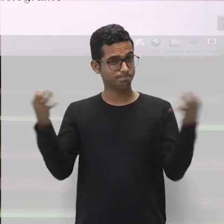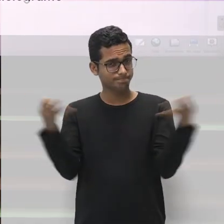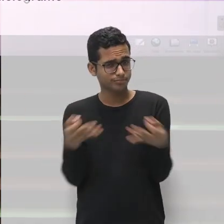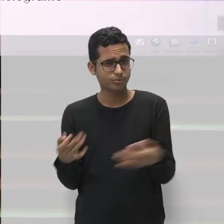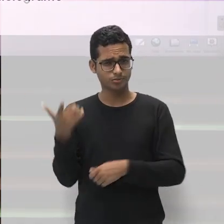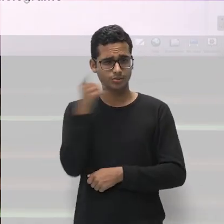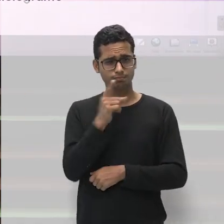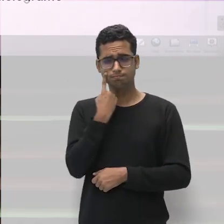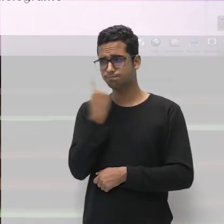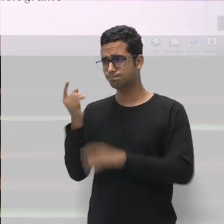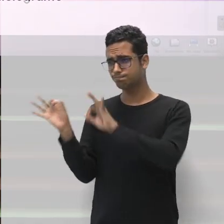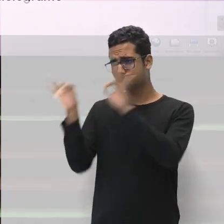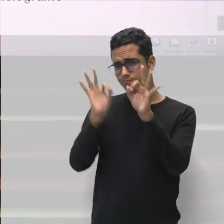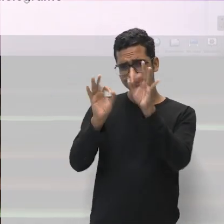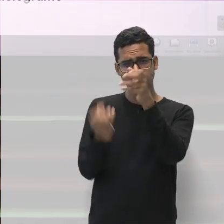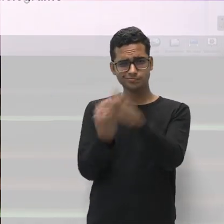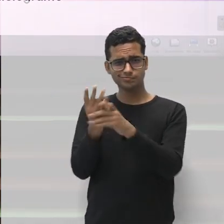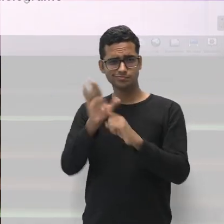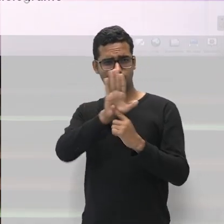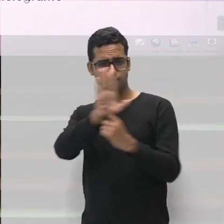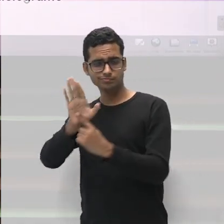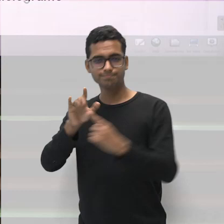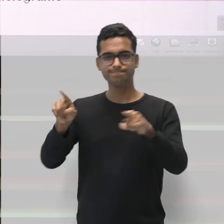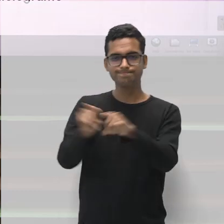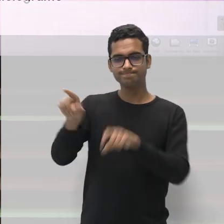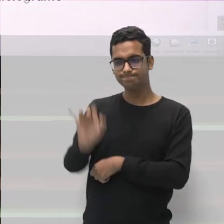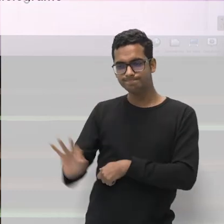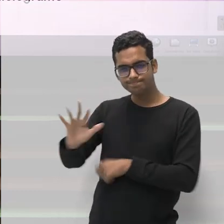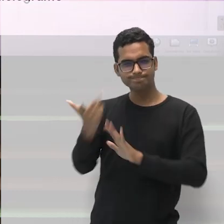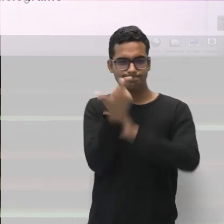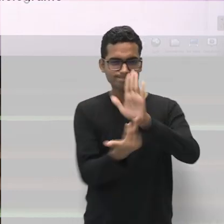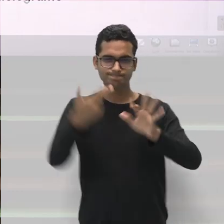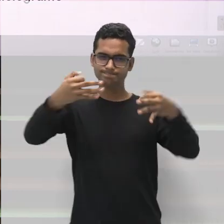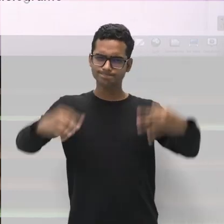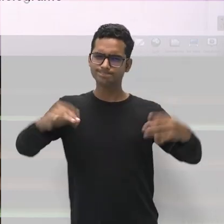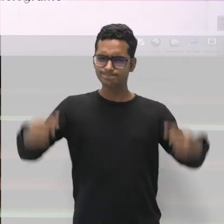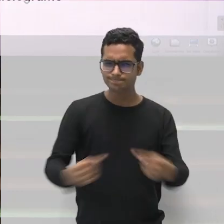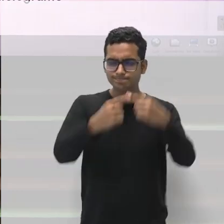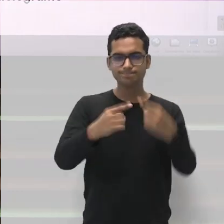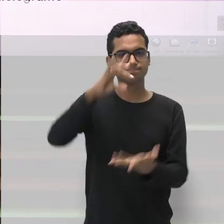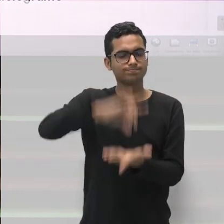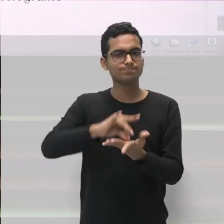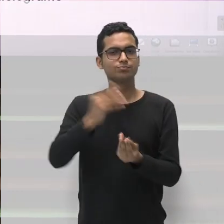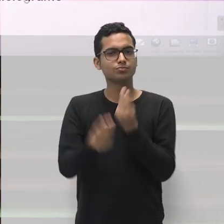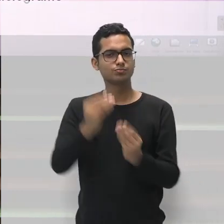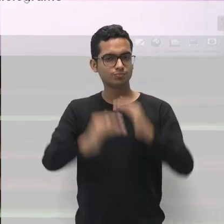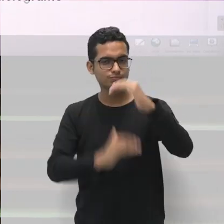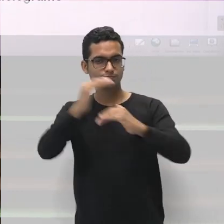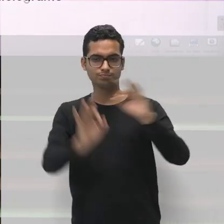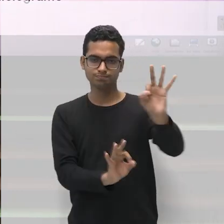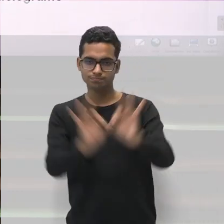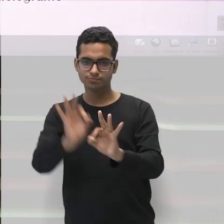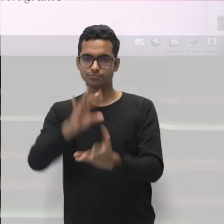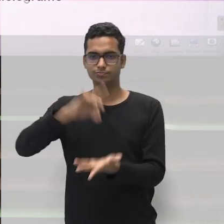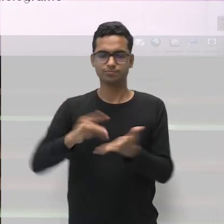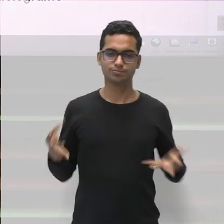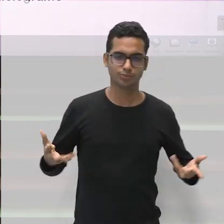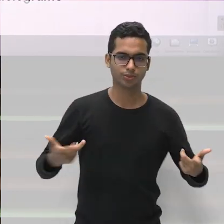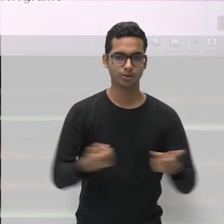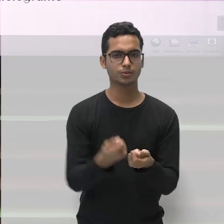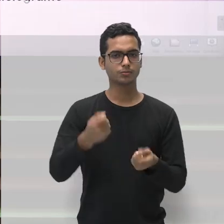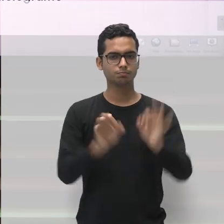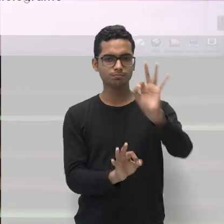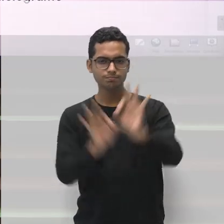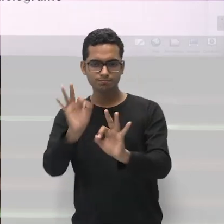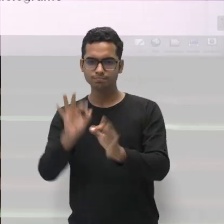de construção e constatar a exatidão, né, da construção, é algo fantástico, né? É